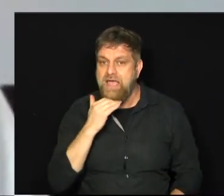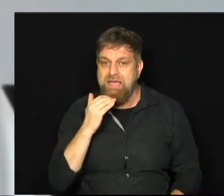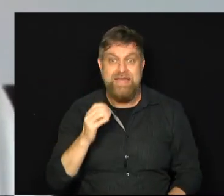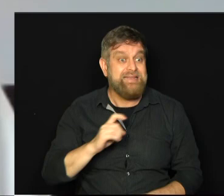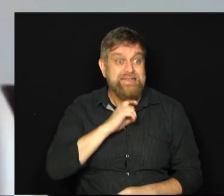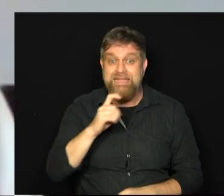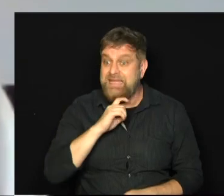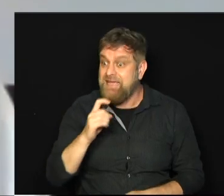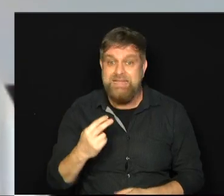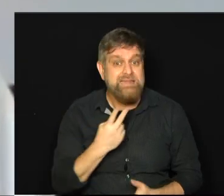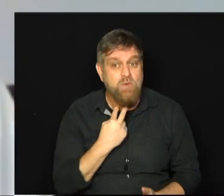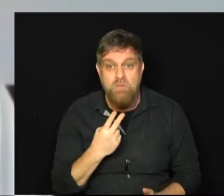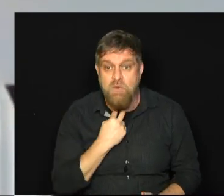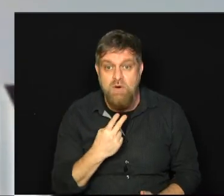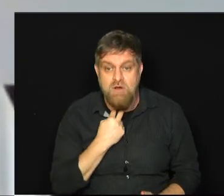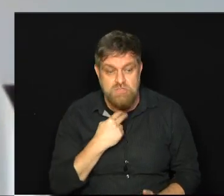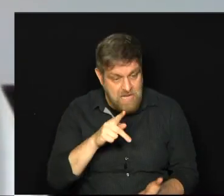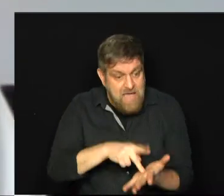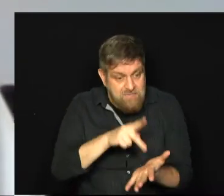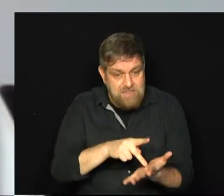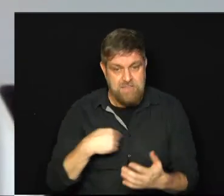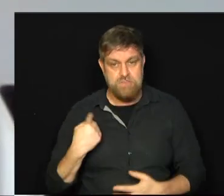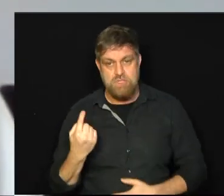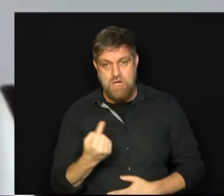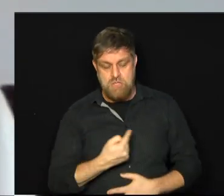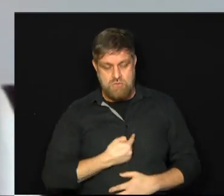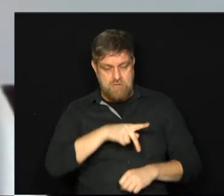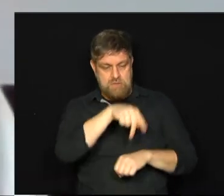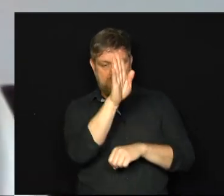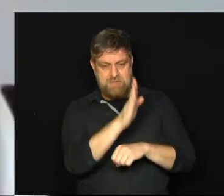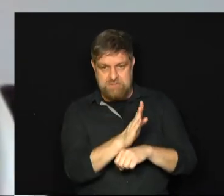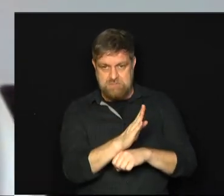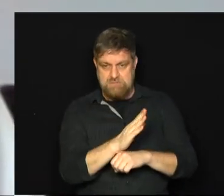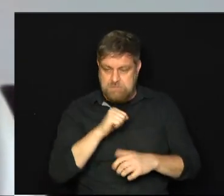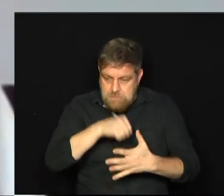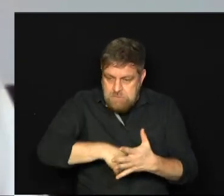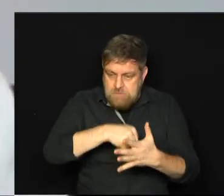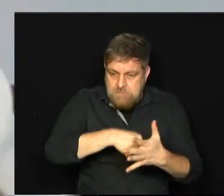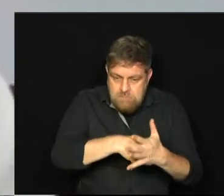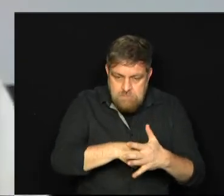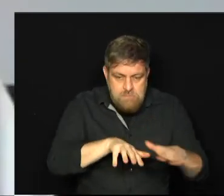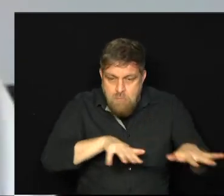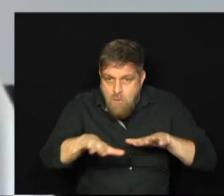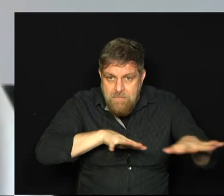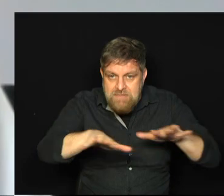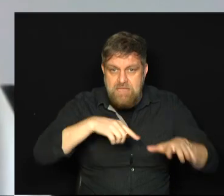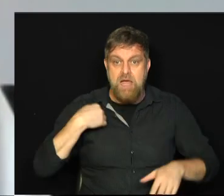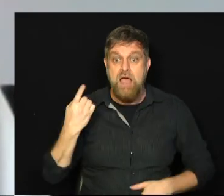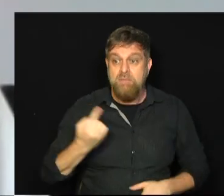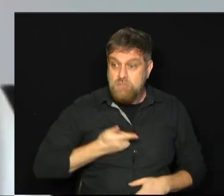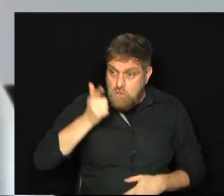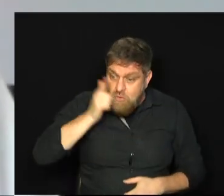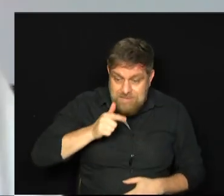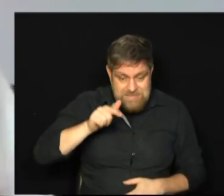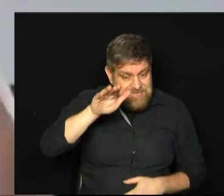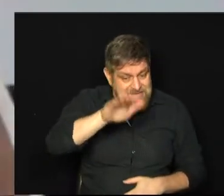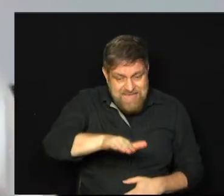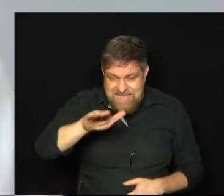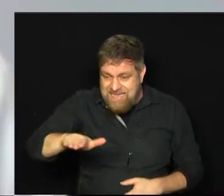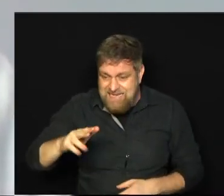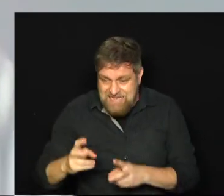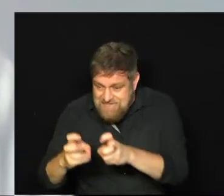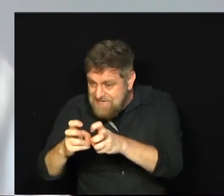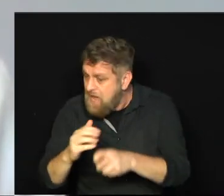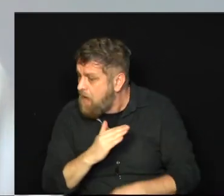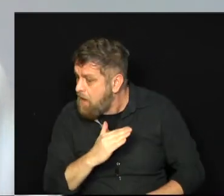verdade. Então, nós no Brasil devemos ficar mobilizados para irmos atrás dessa bandeira.